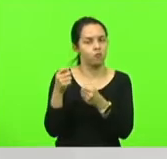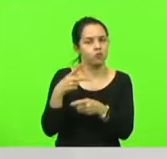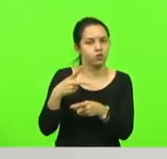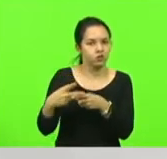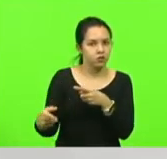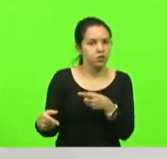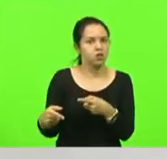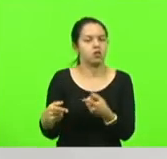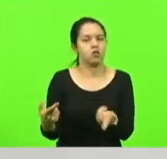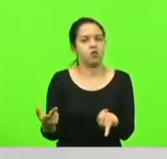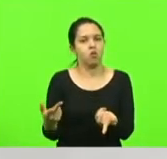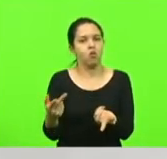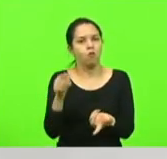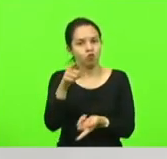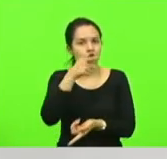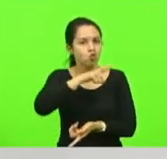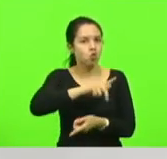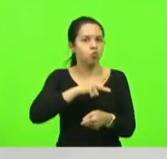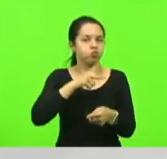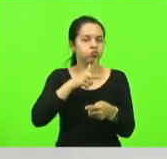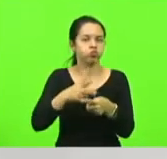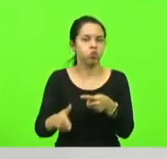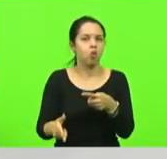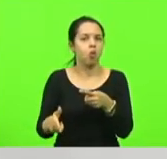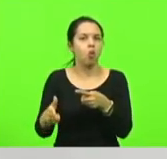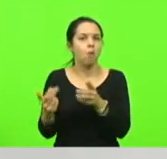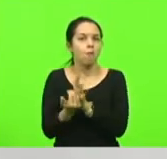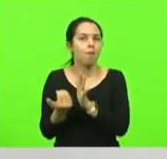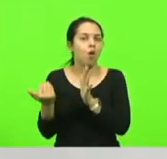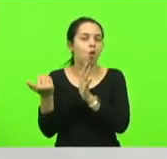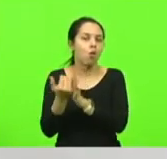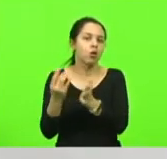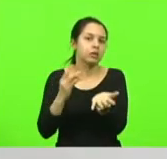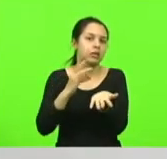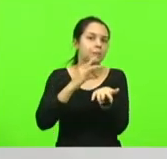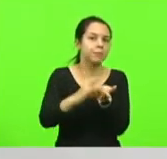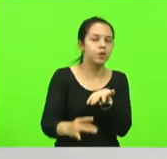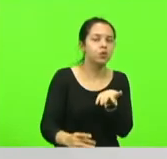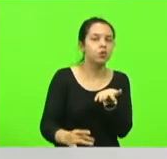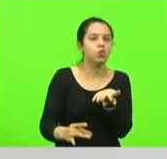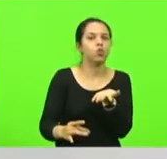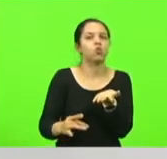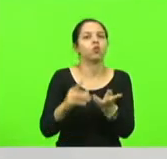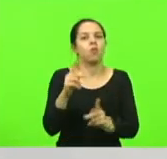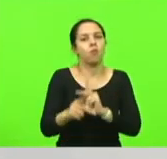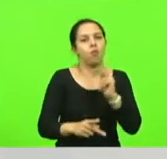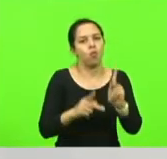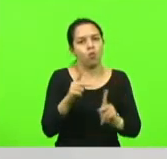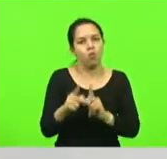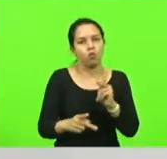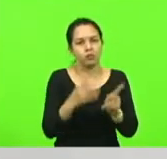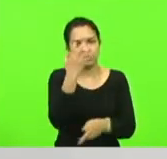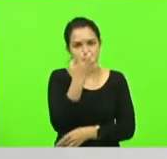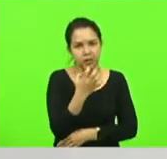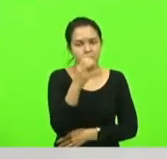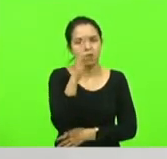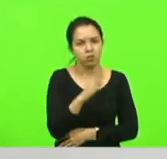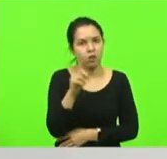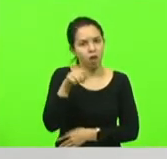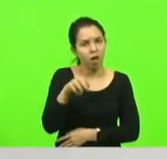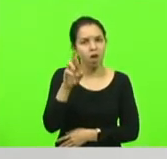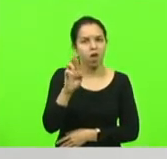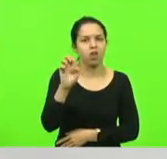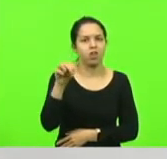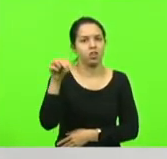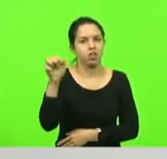derrotou o maior inimigo do povo sério do Brasil, que se chama Renan Calheiros. É, você